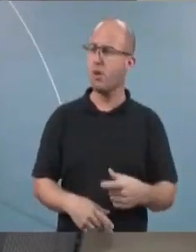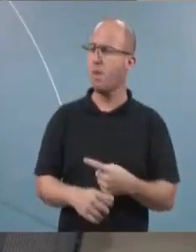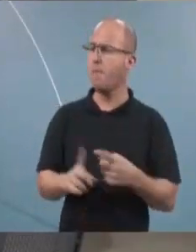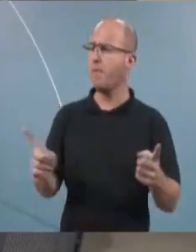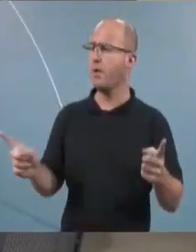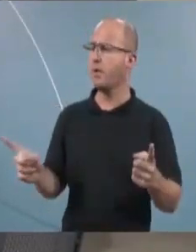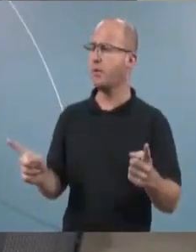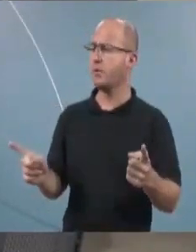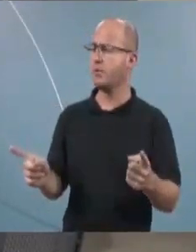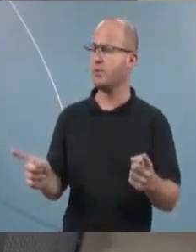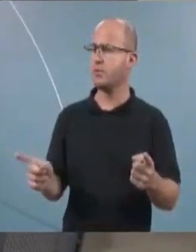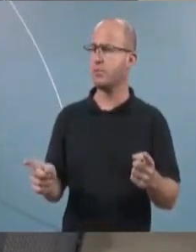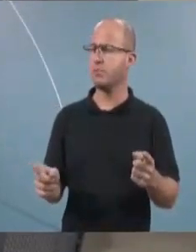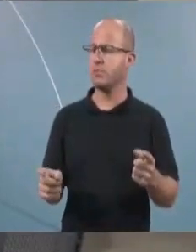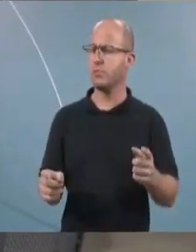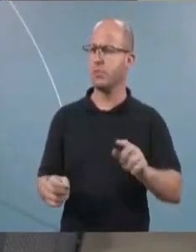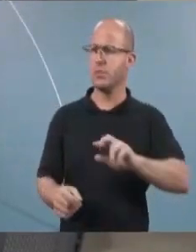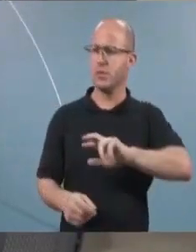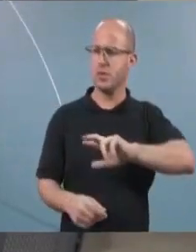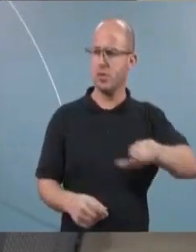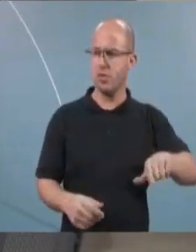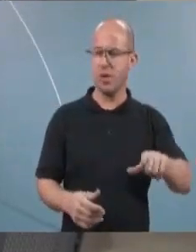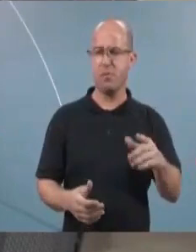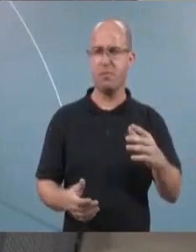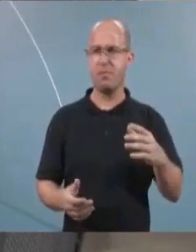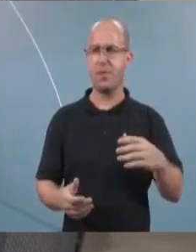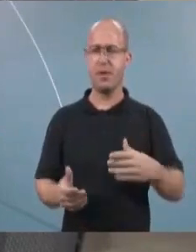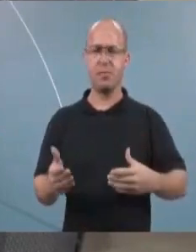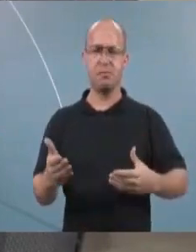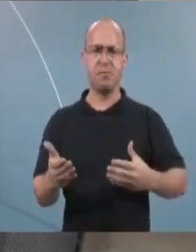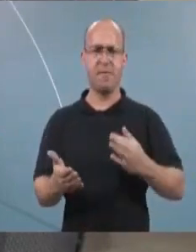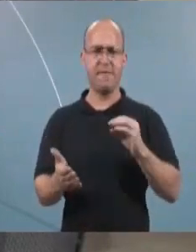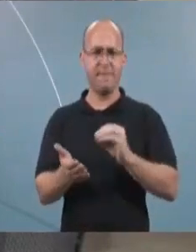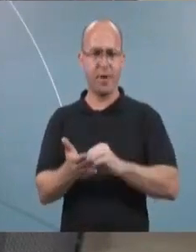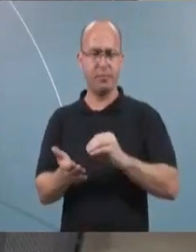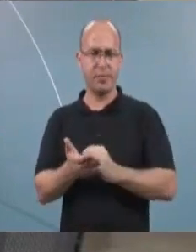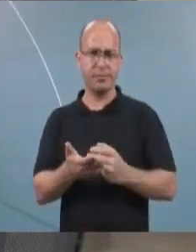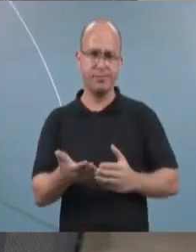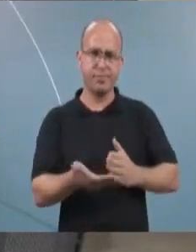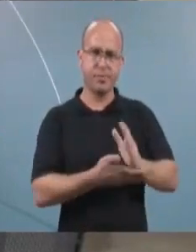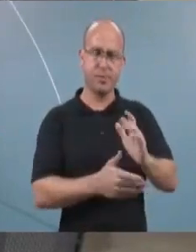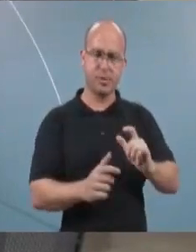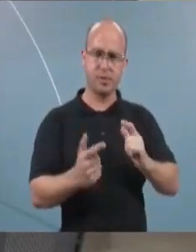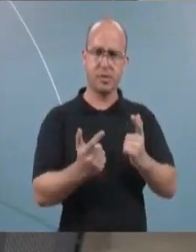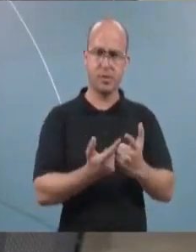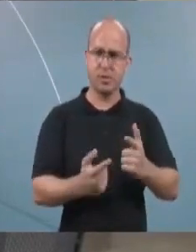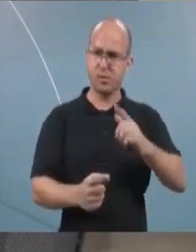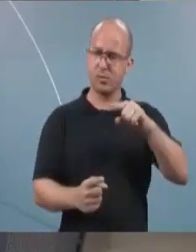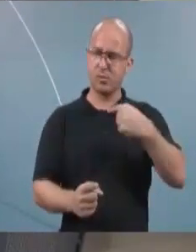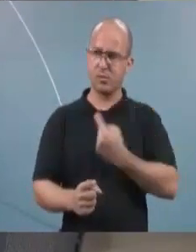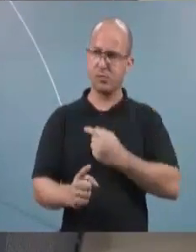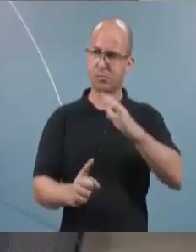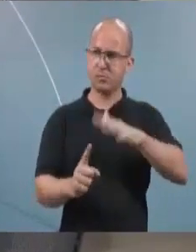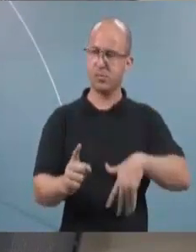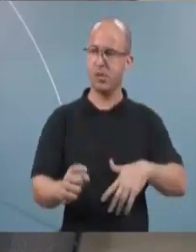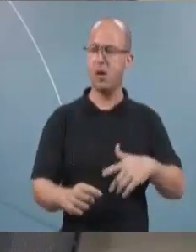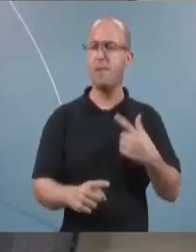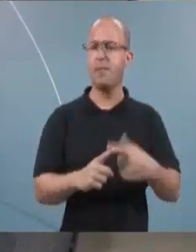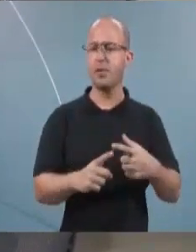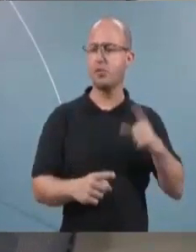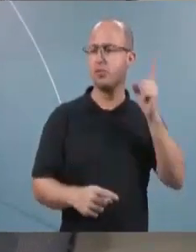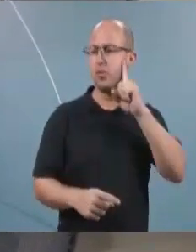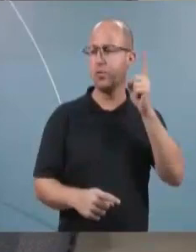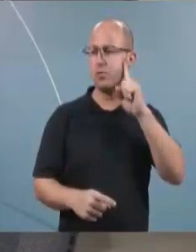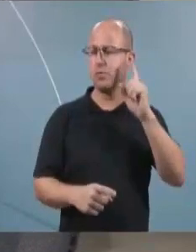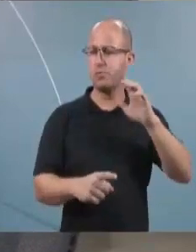mas não será pela ausência da aprovação dessa casa que nós não homenagearemos esse movimento até porque a gente homenagea todos os